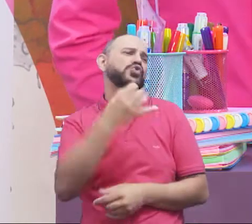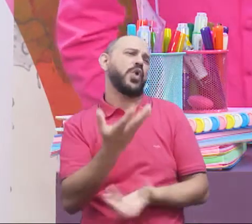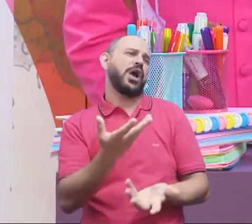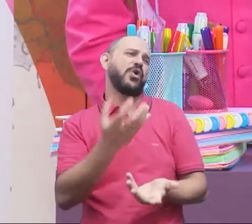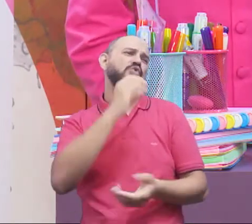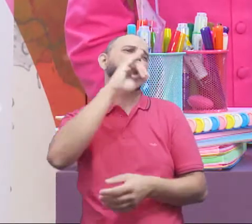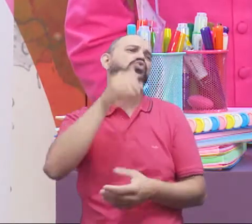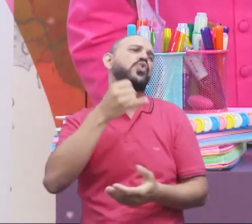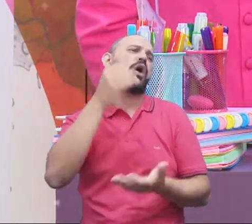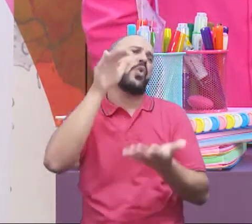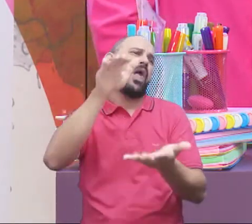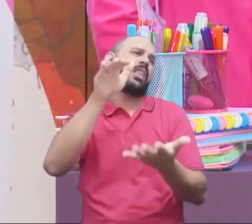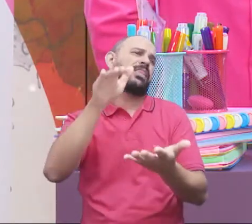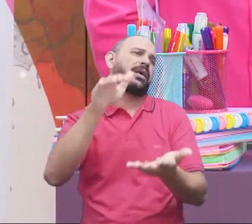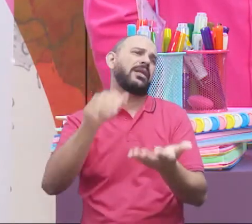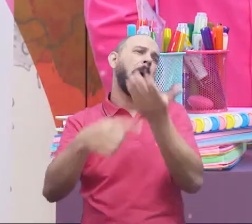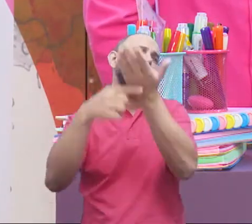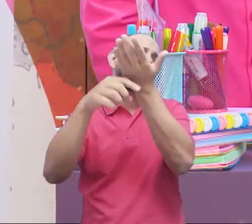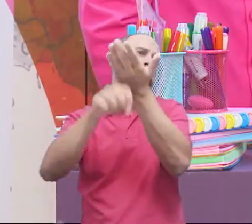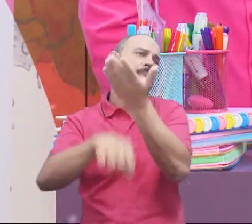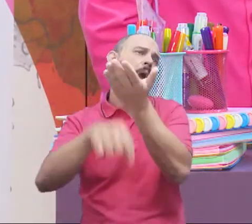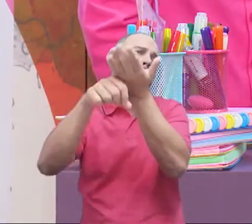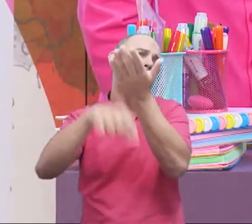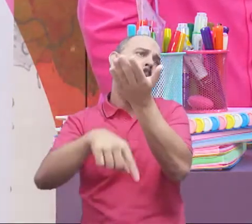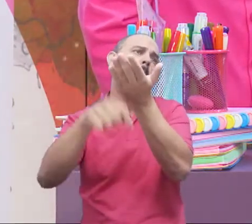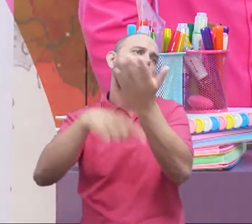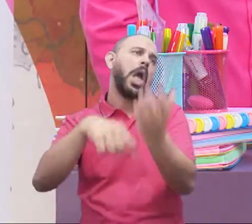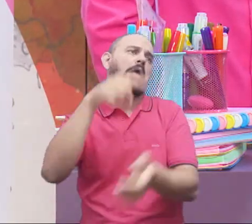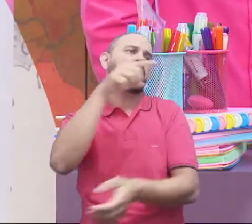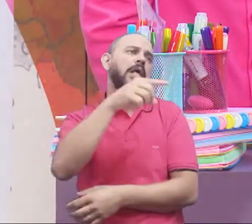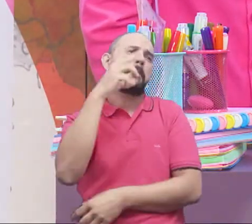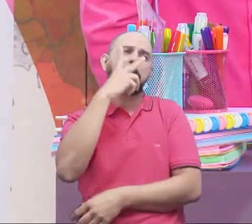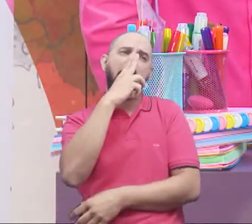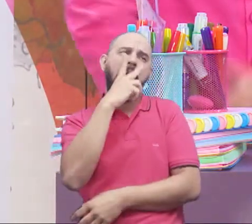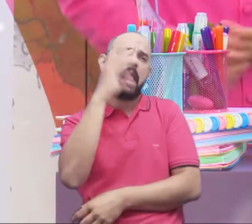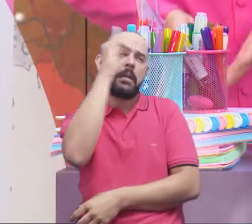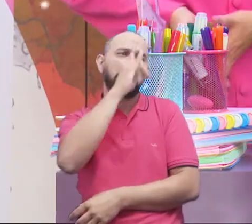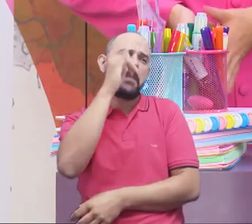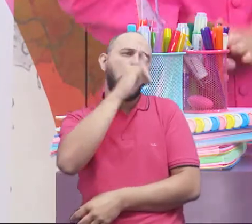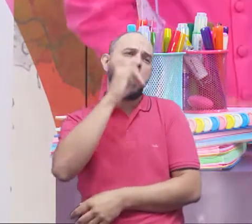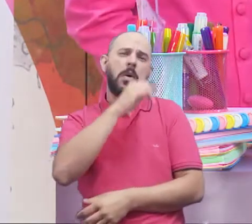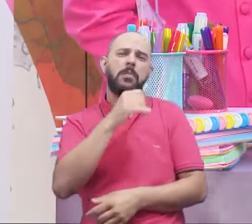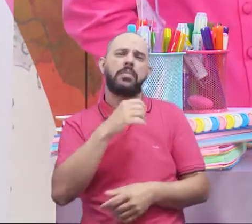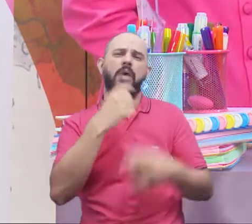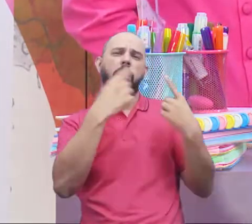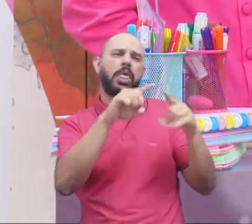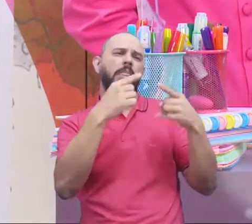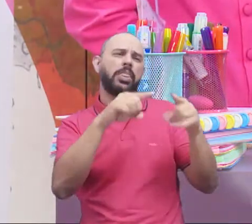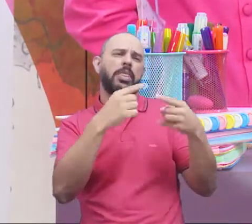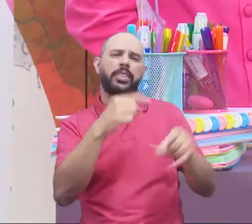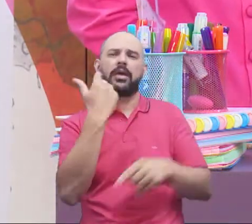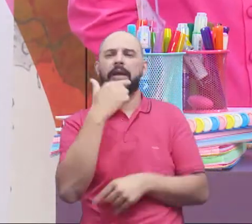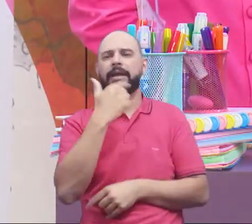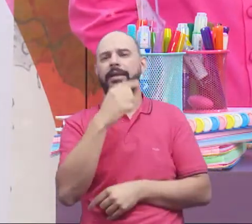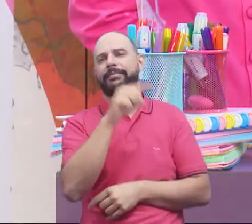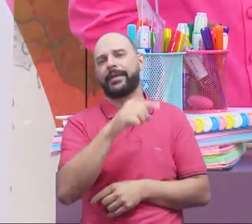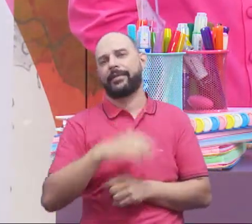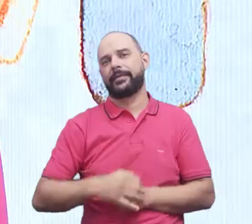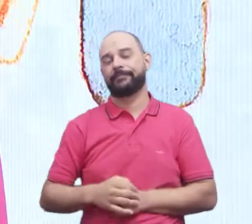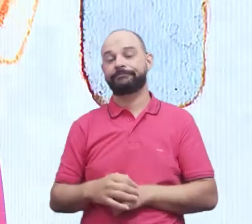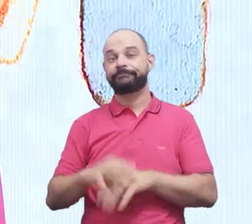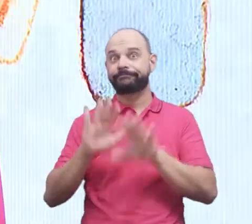João da Água! João do Latão! Pingando assim, você parece um bobão! Caçoavam